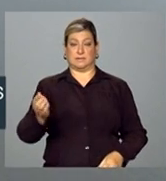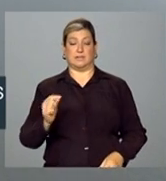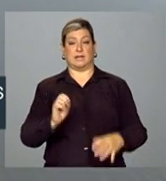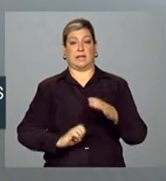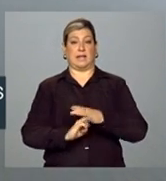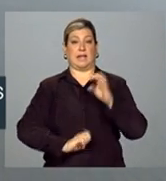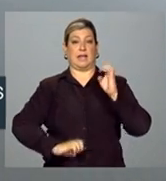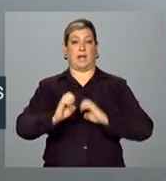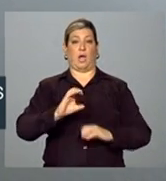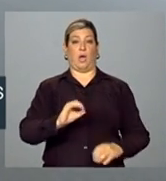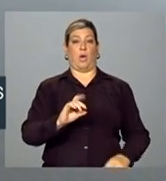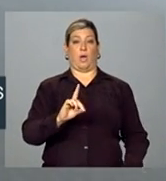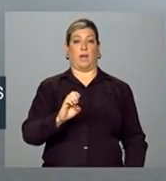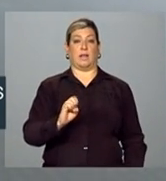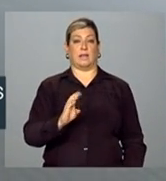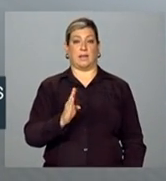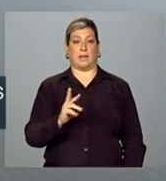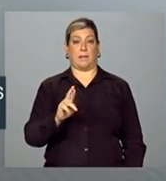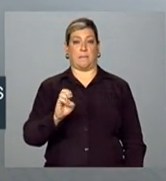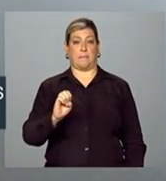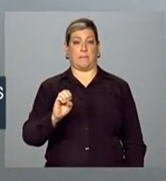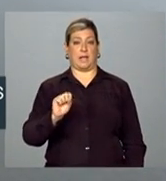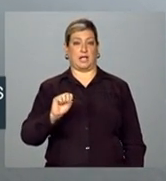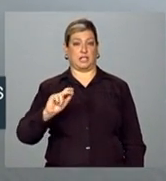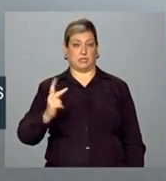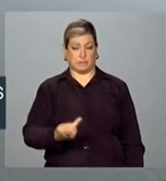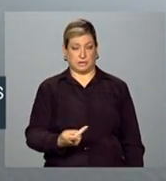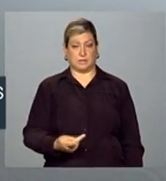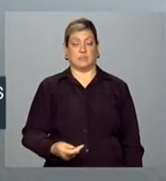empresa Odebrecht, pela